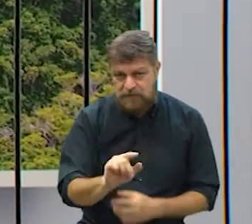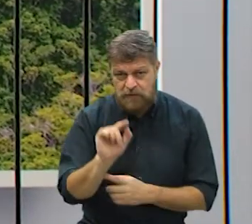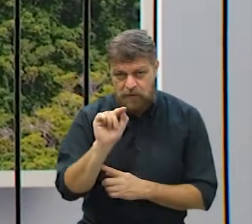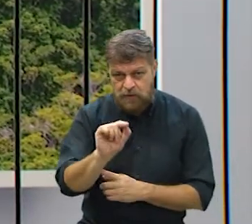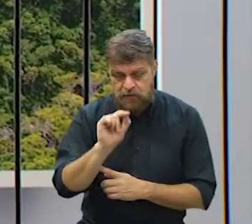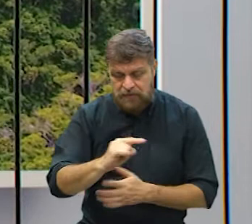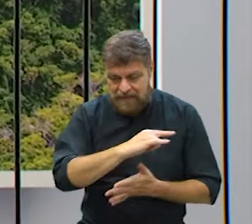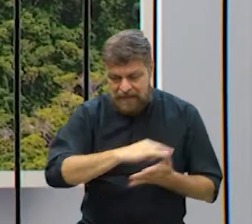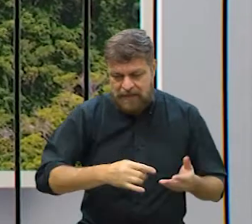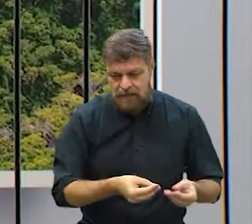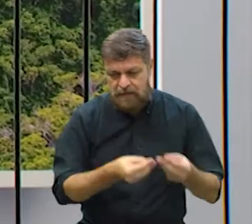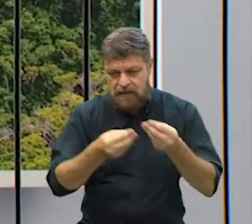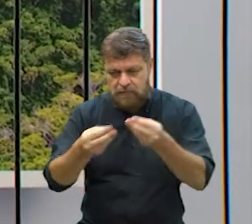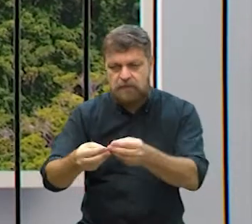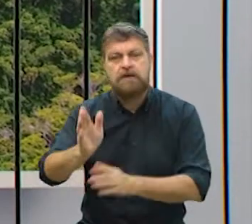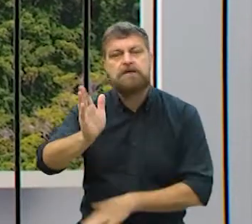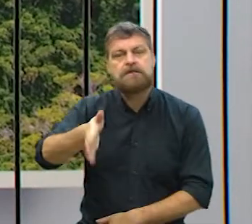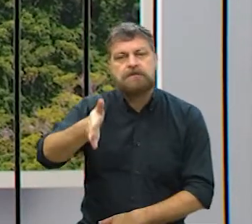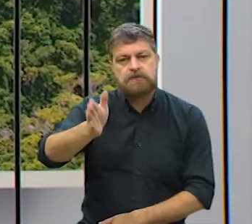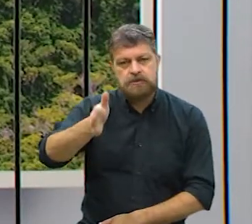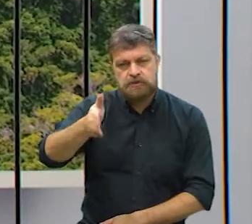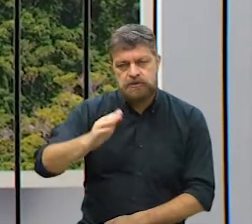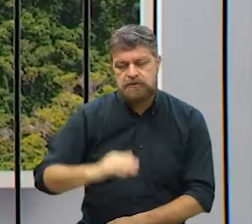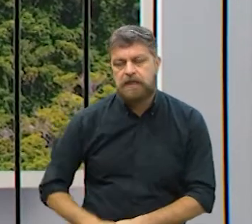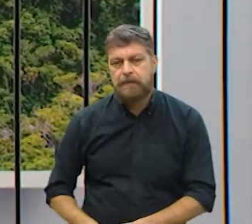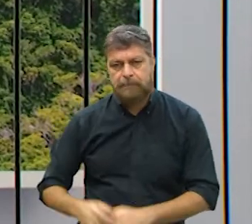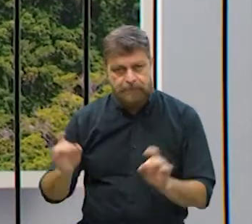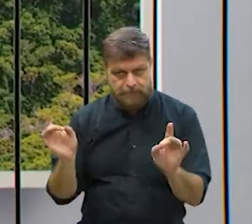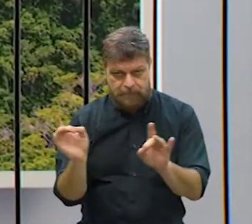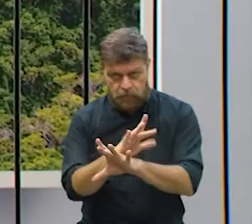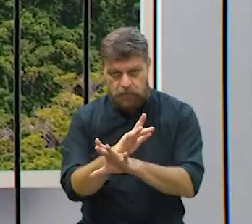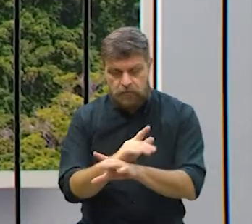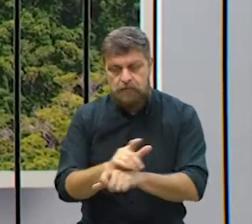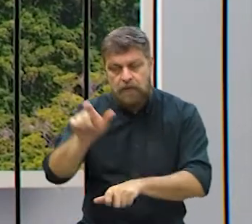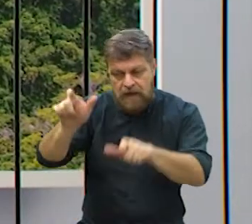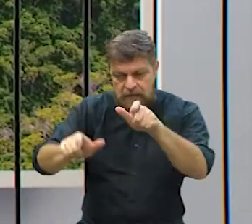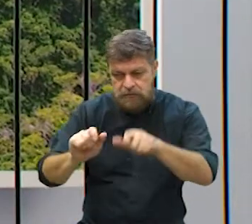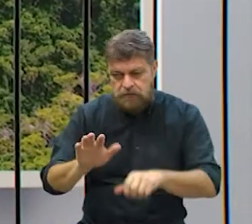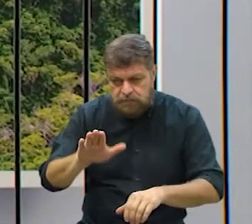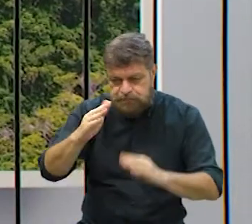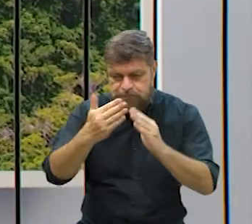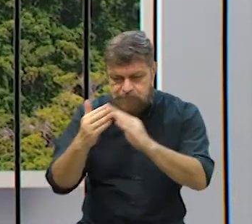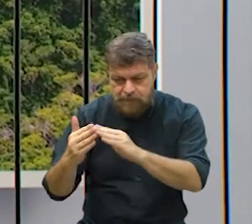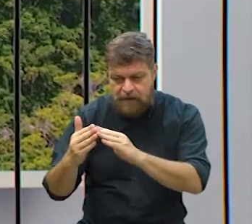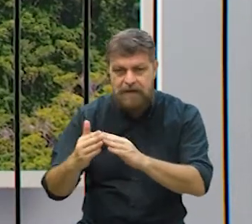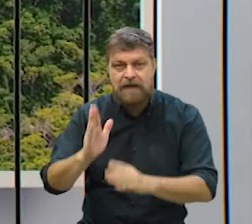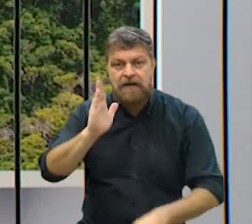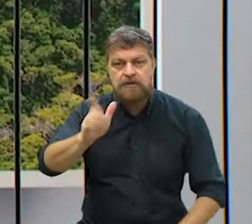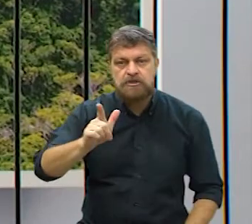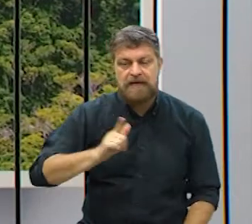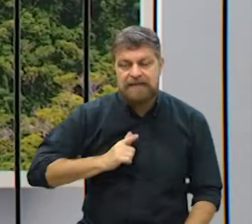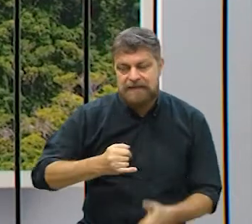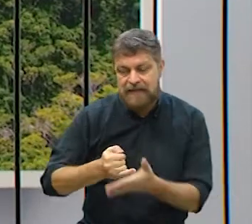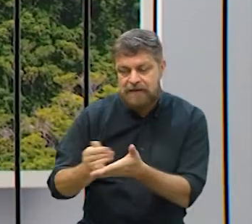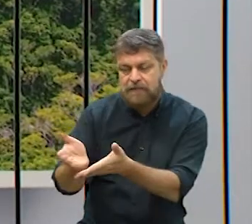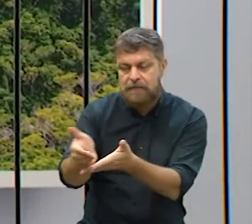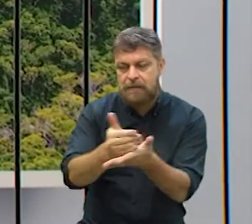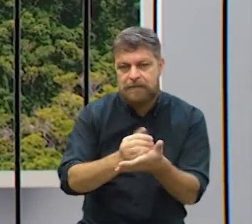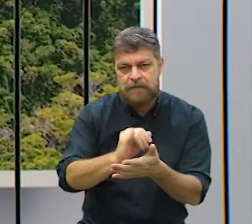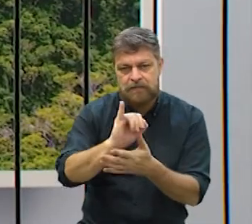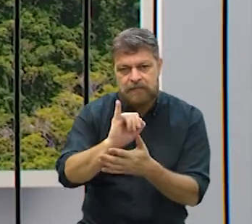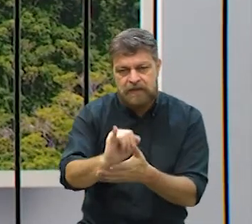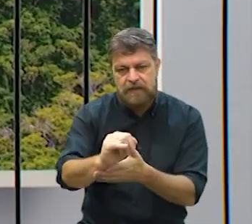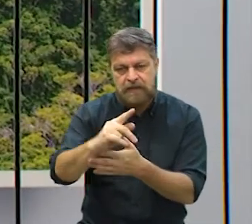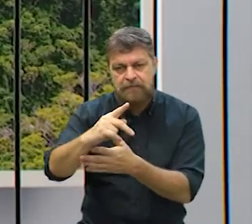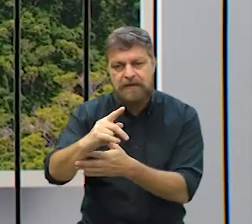30% daquilo que tem que se regularizar já está nas mãos das pessoas a regularização. Já receberam esse ano o seu carnê de